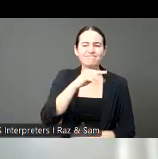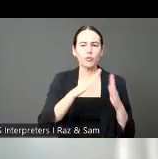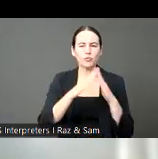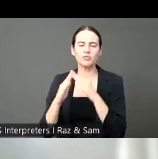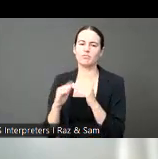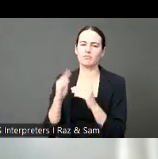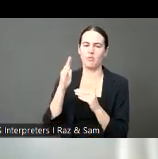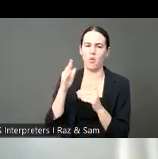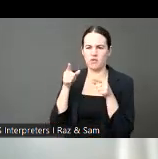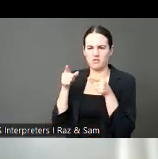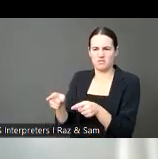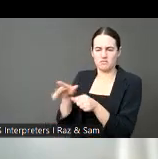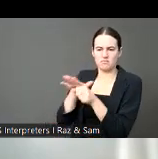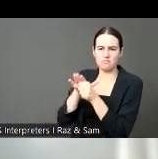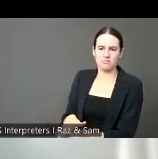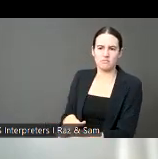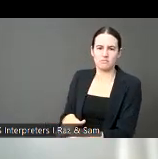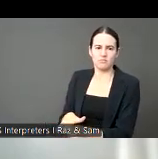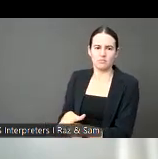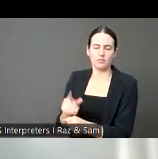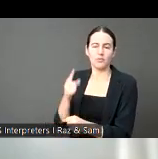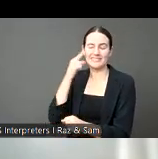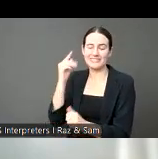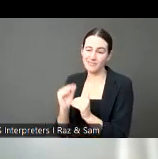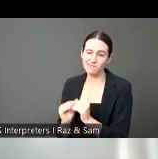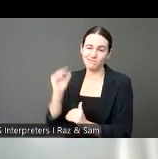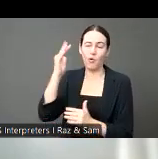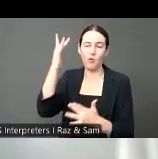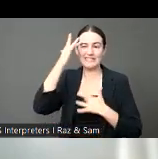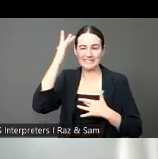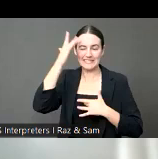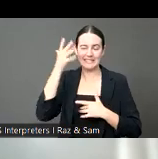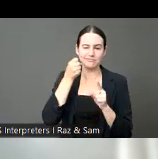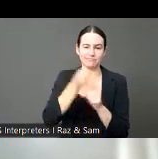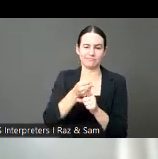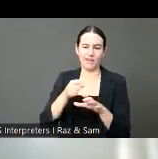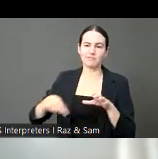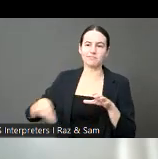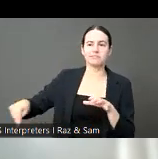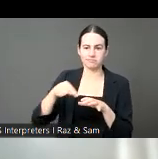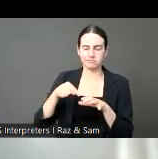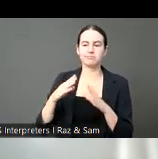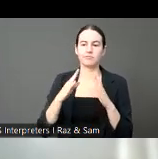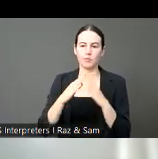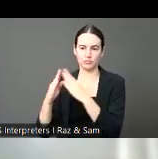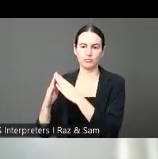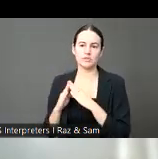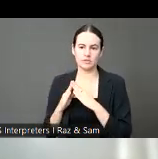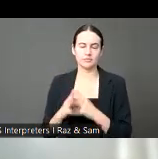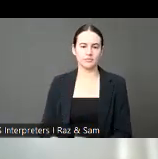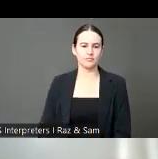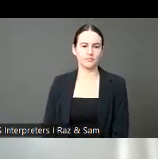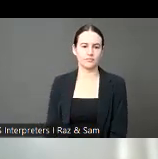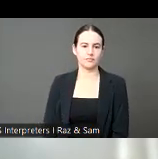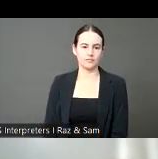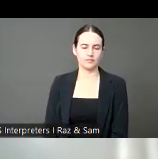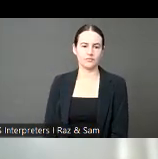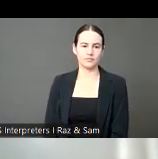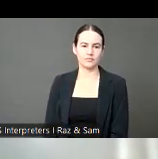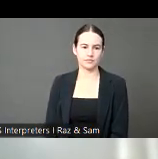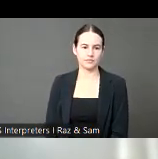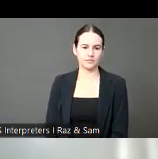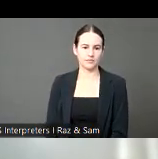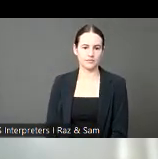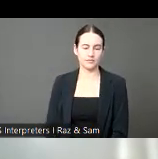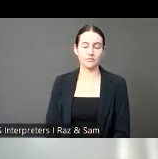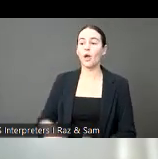retroalimentação para um ciclo de perpetuador da pobreza e da exclusão social. E, portanto, a gente reafirma aí a